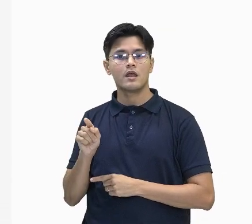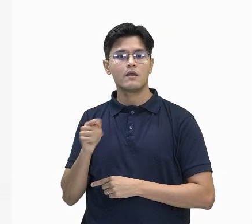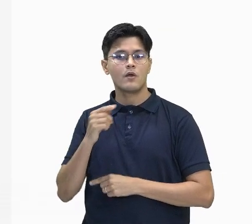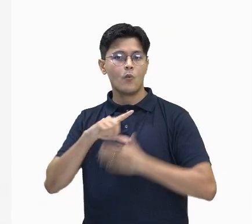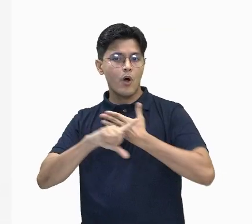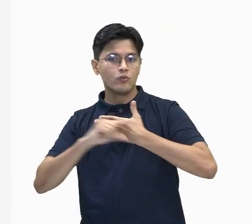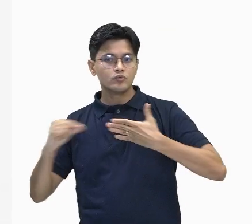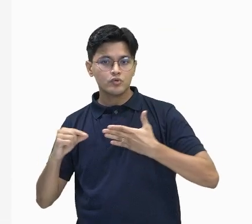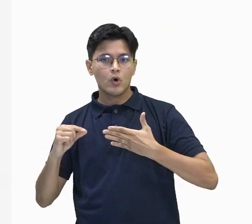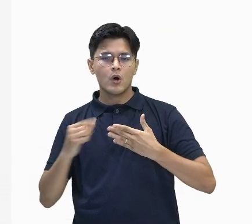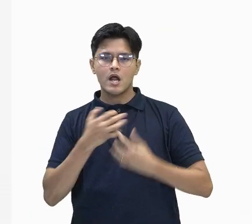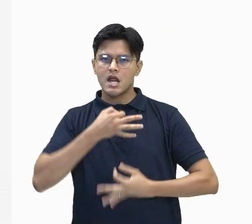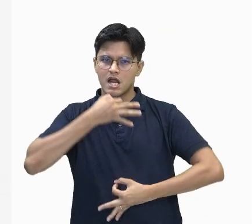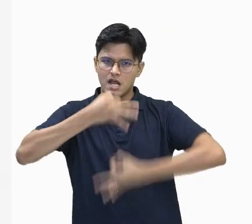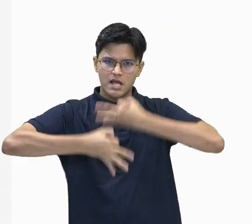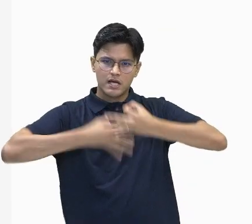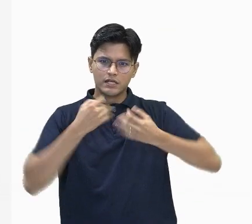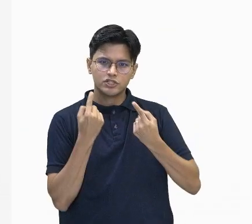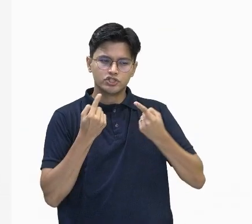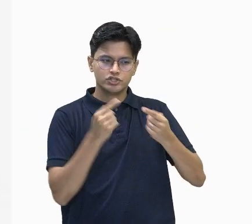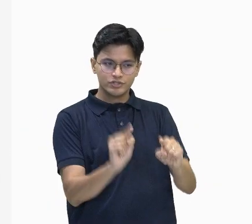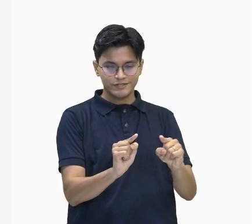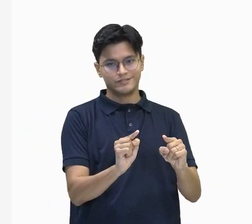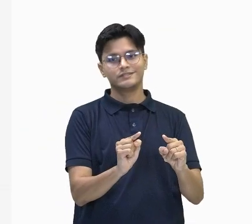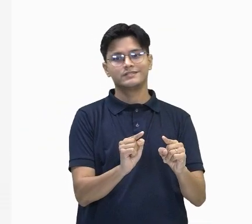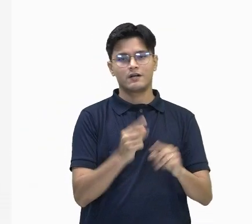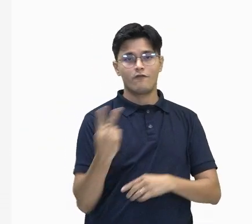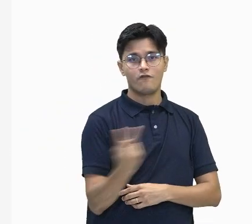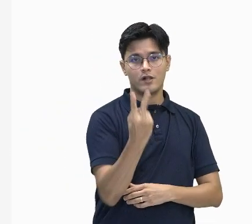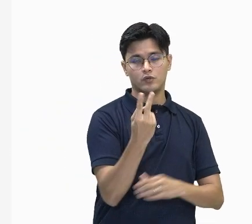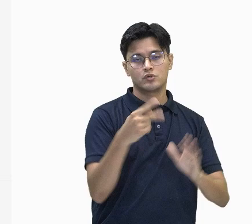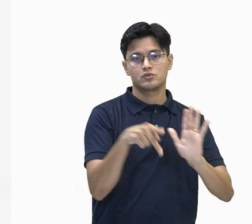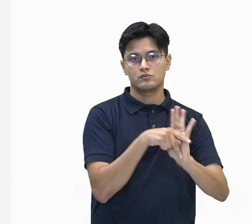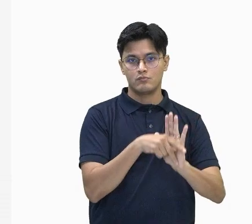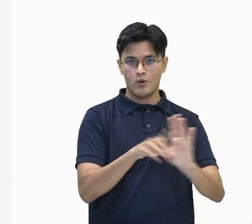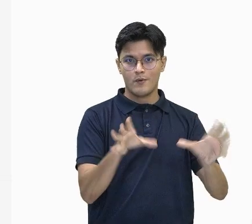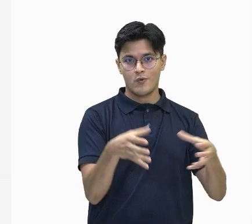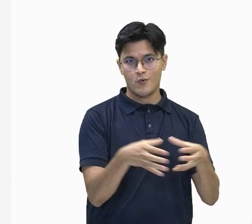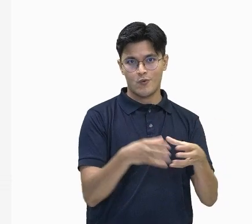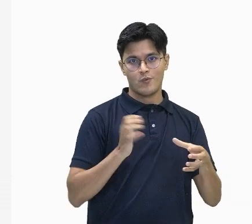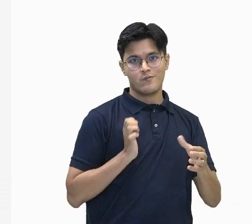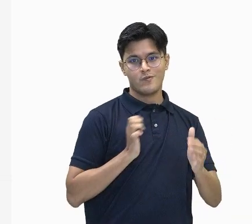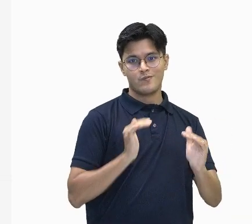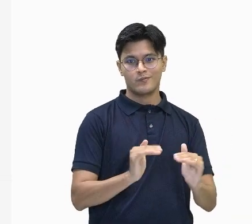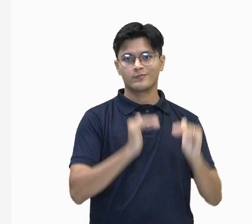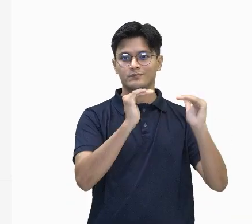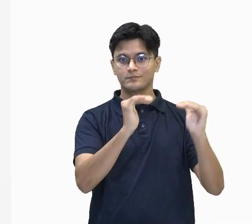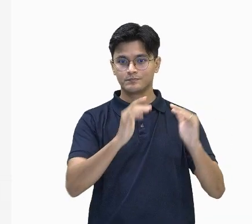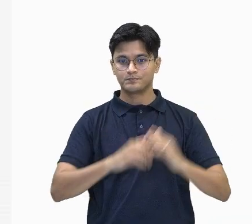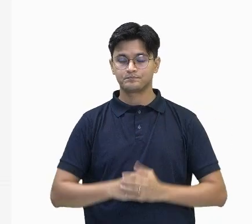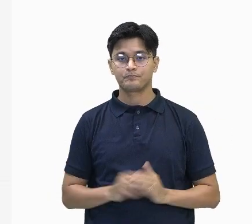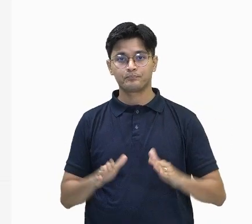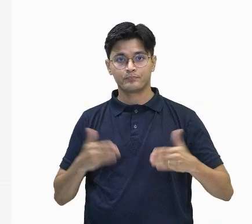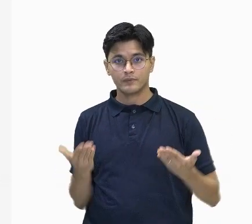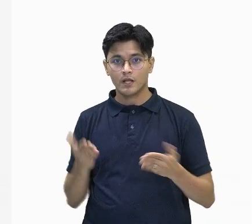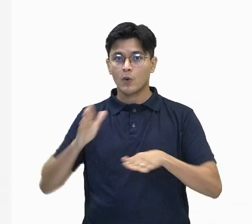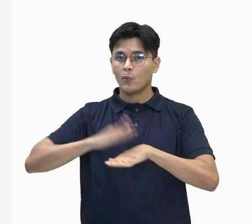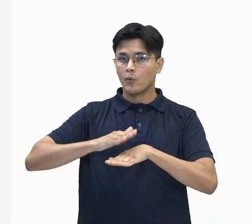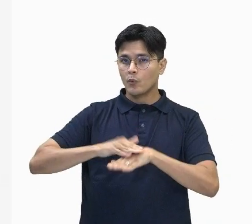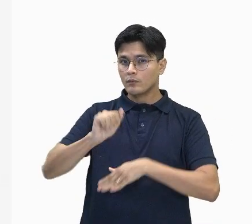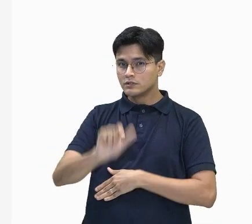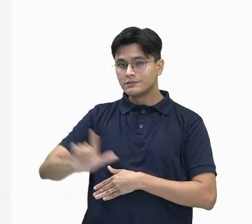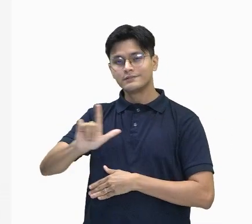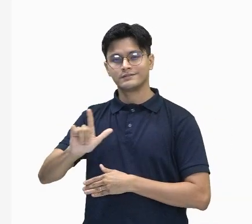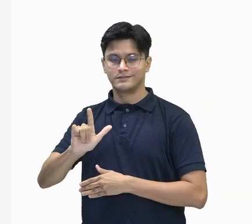mordaz, nos contos e nos romances, né? Machado de Assis vai expor a